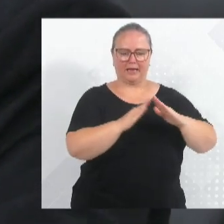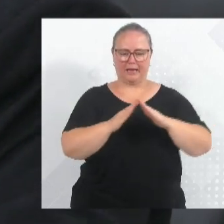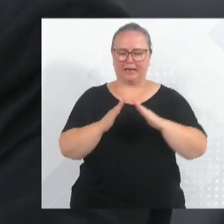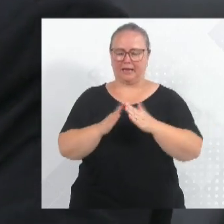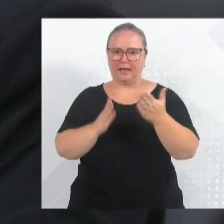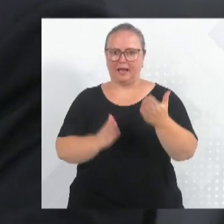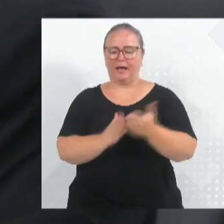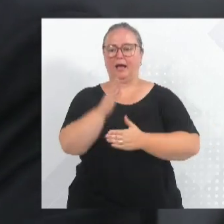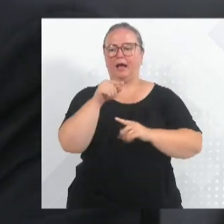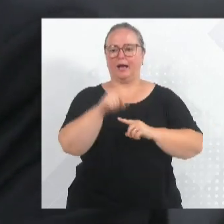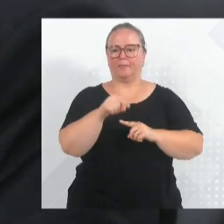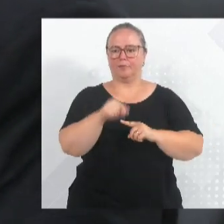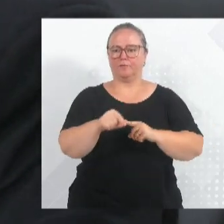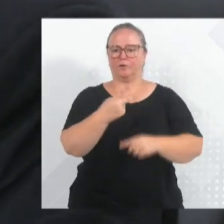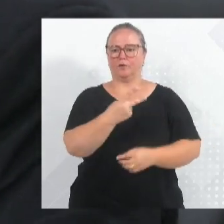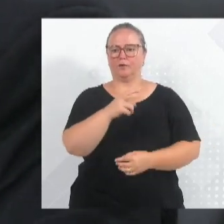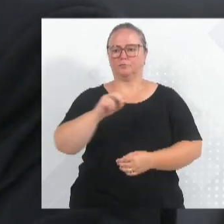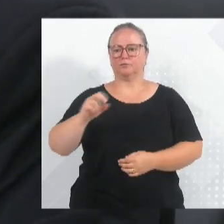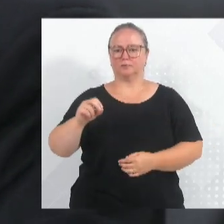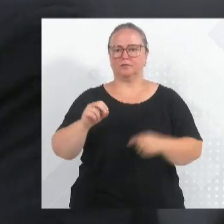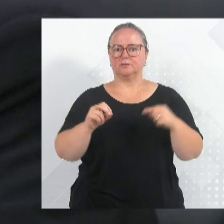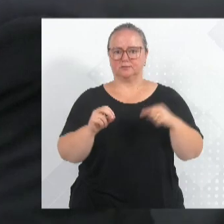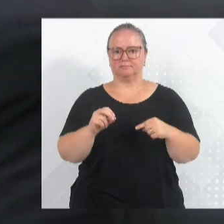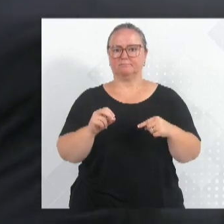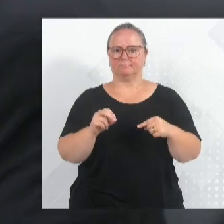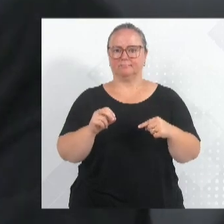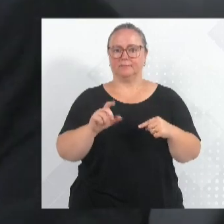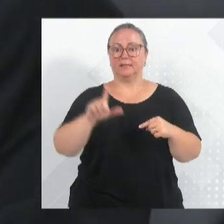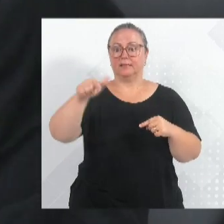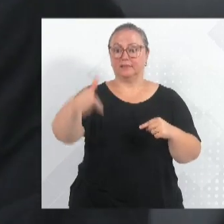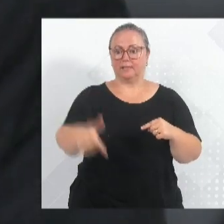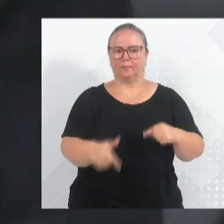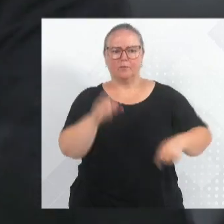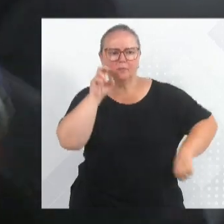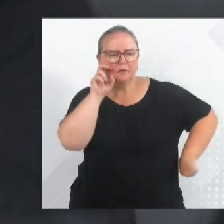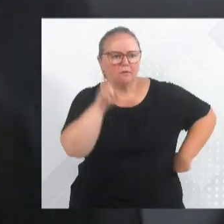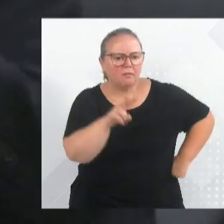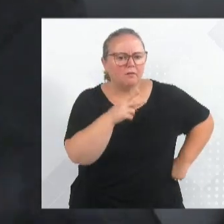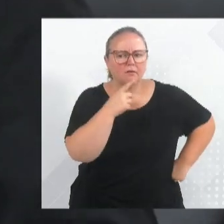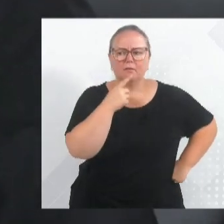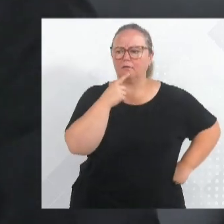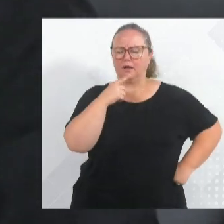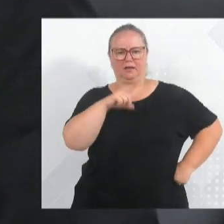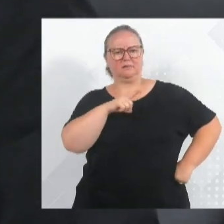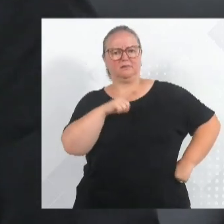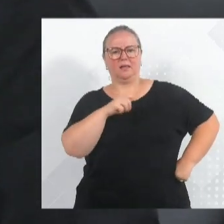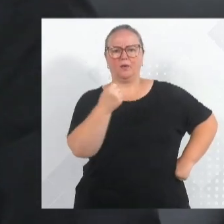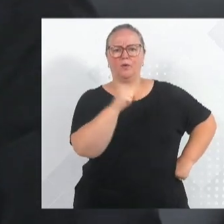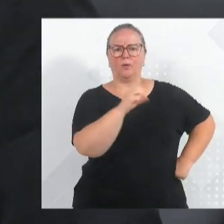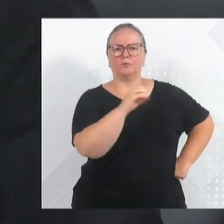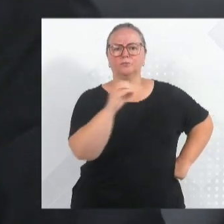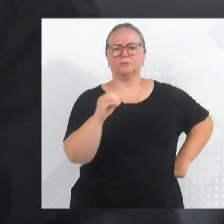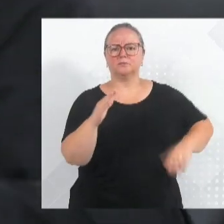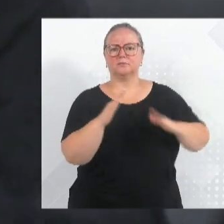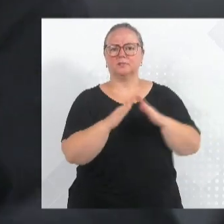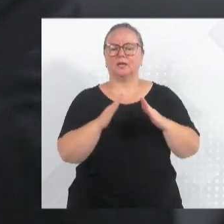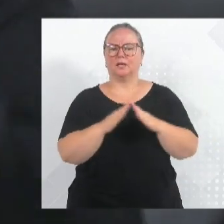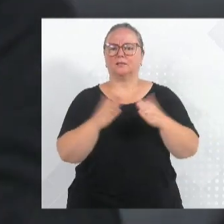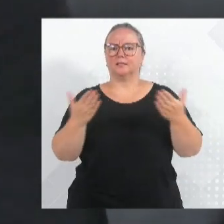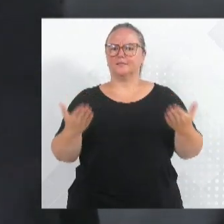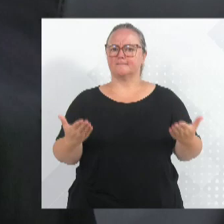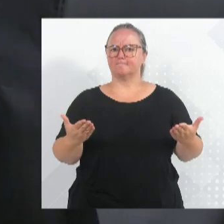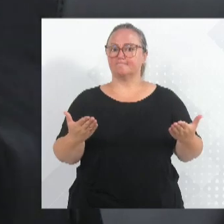setor de planejamento para 200 lotes. E quando vai se ver, tem 800 casas. Se